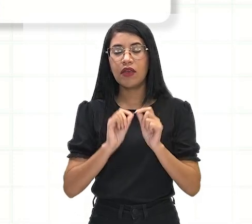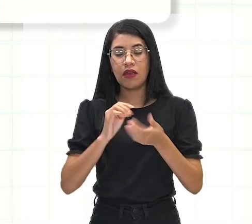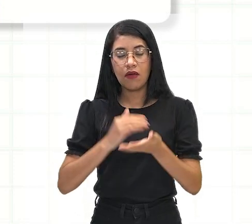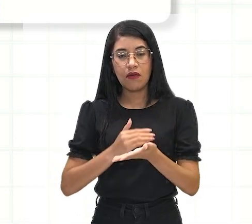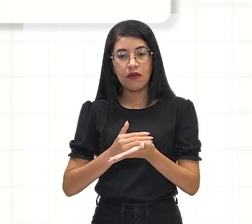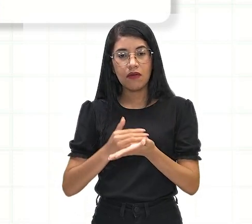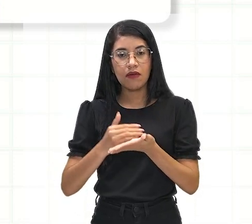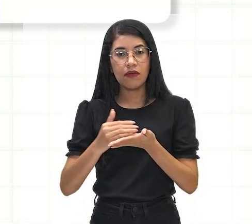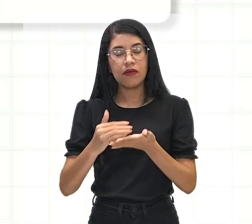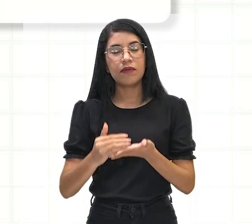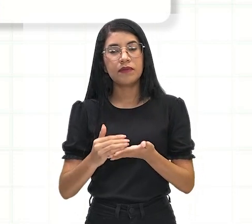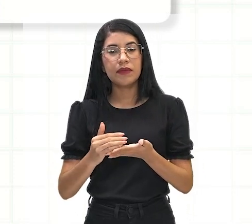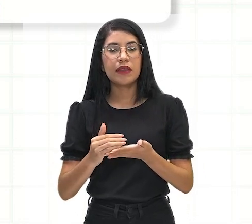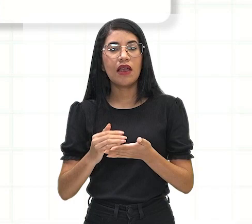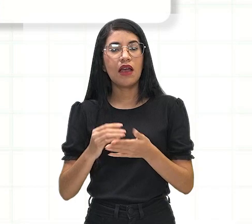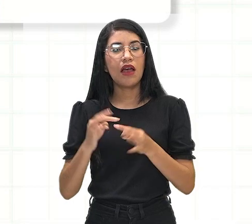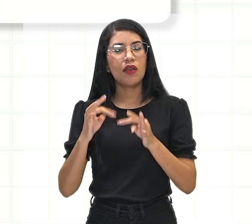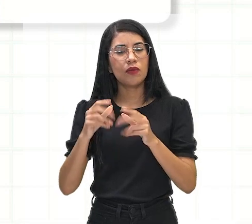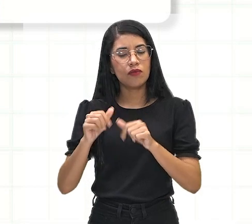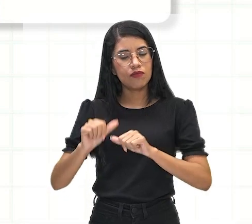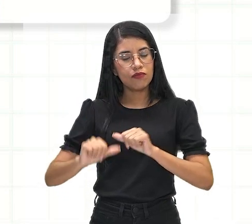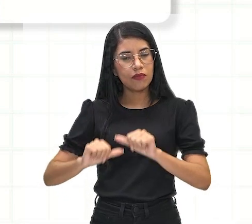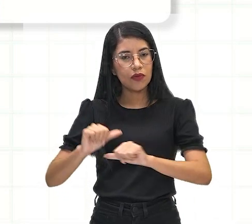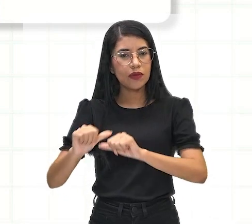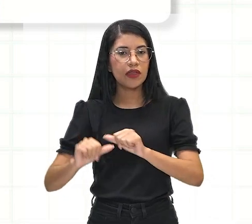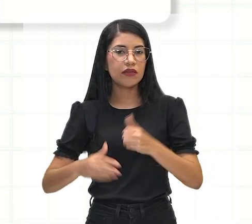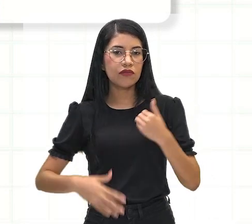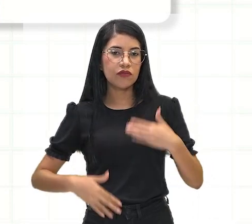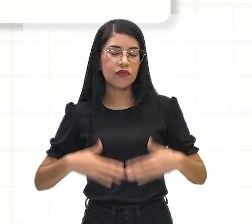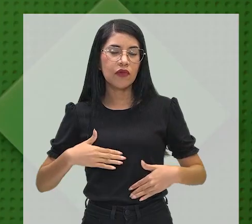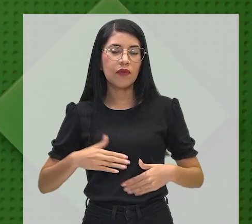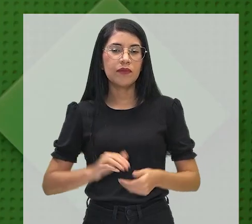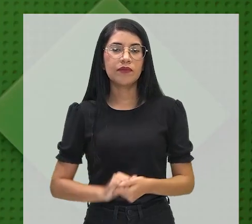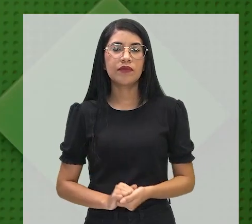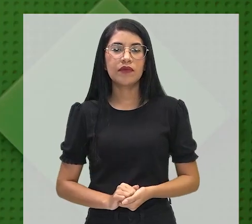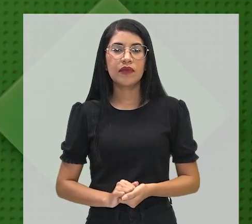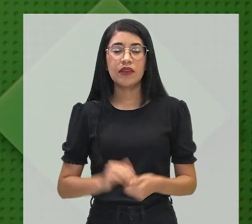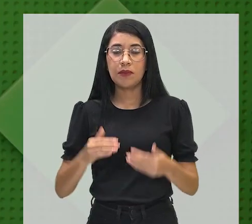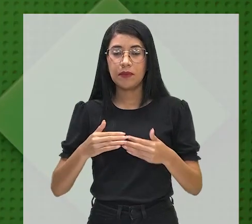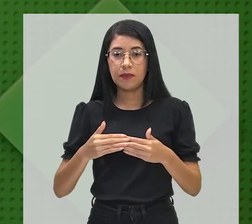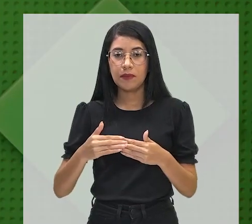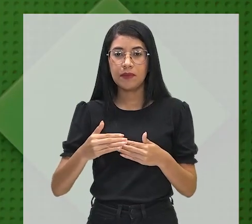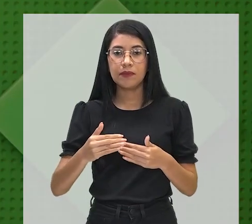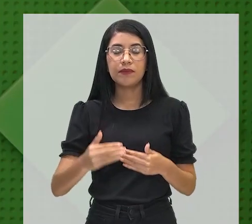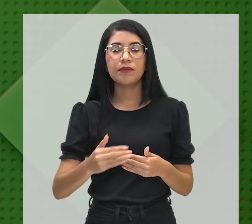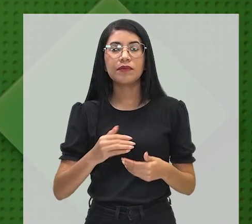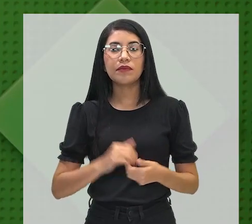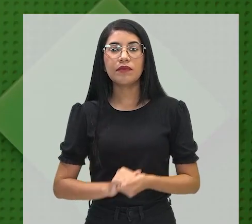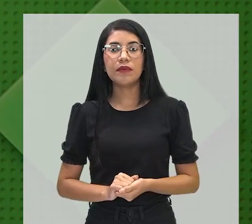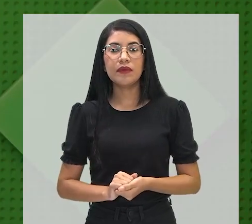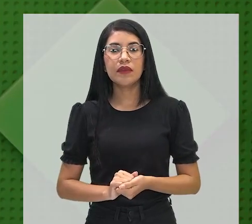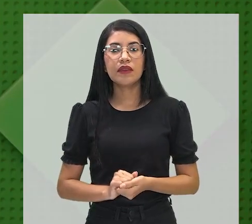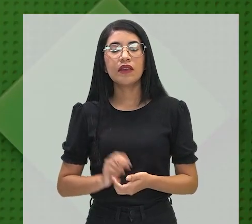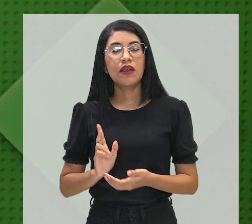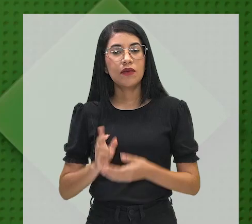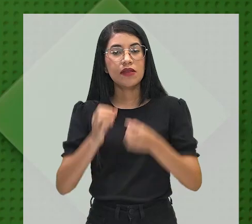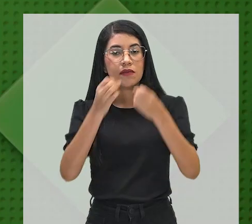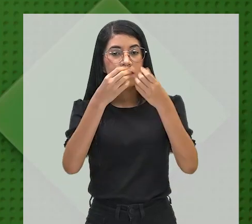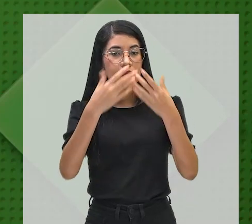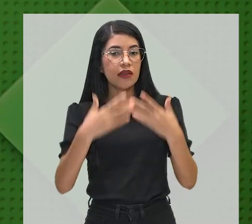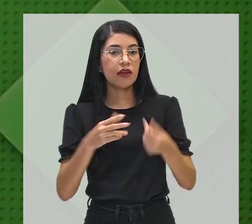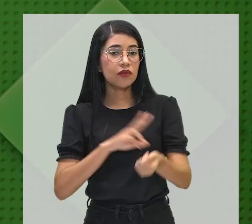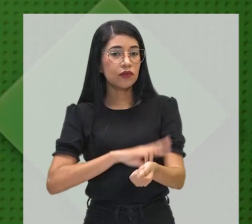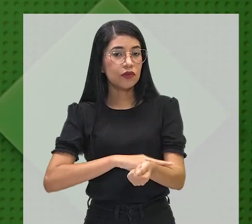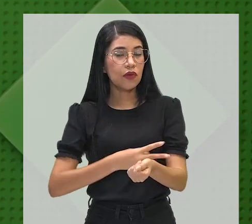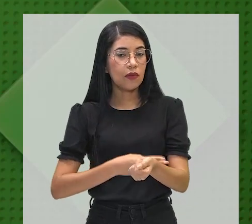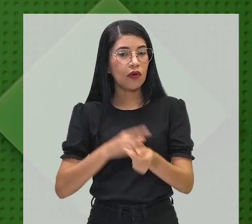dar início, né, a toda essa transformação. E para a gente avançar aí, né, a gente vai continuar falando um